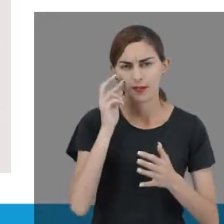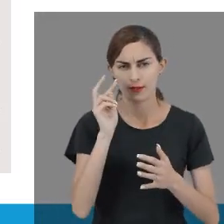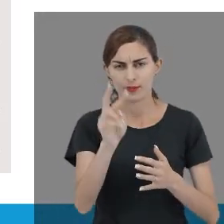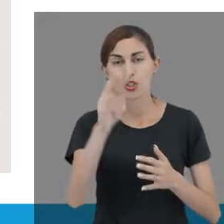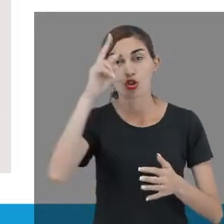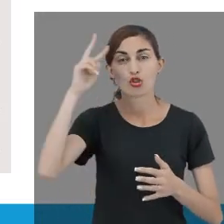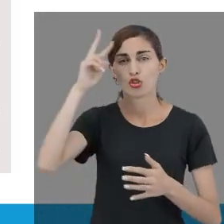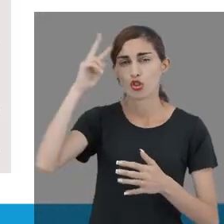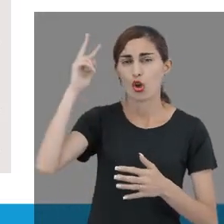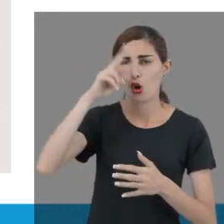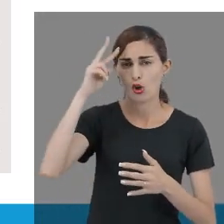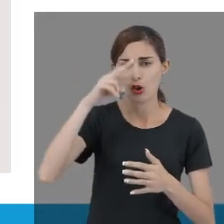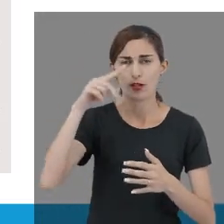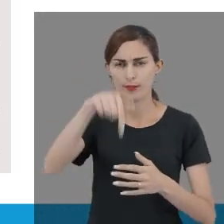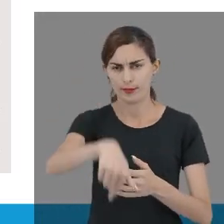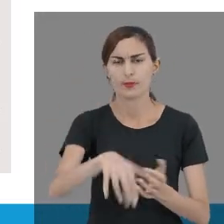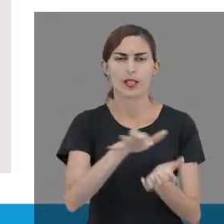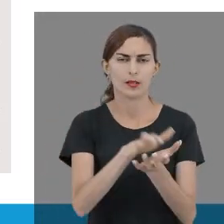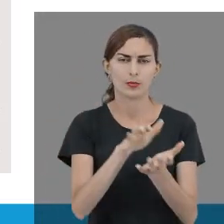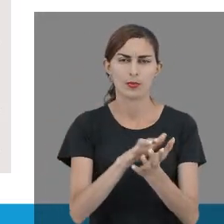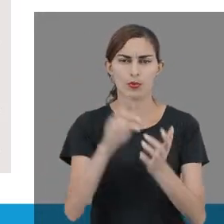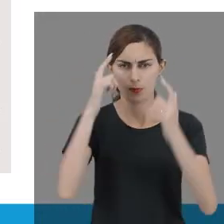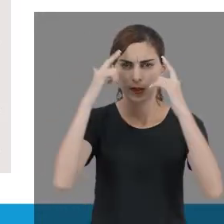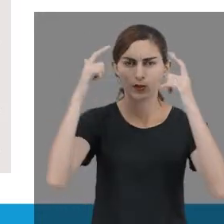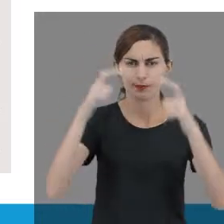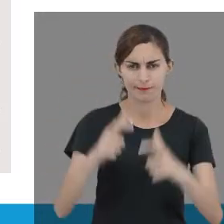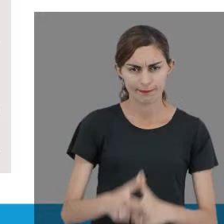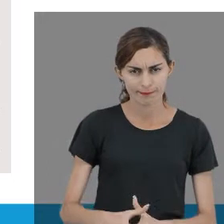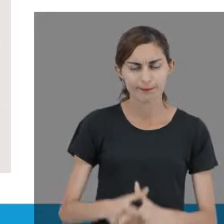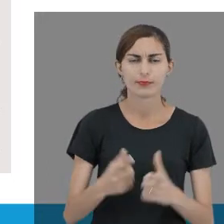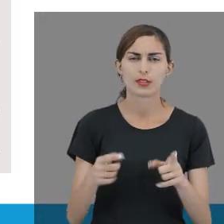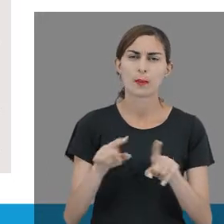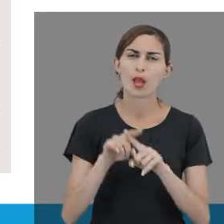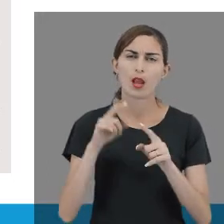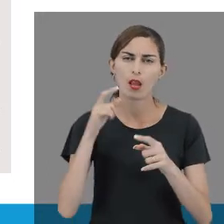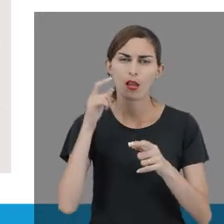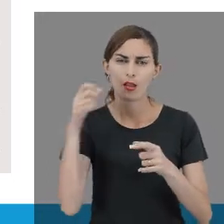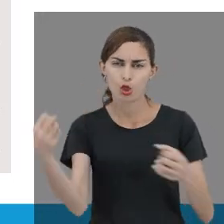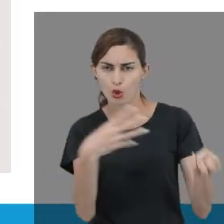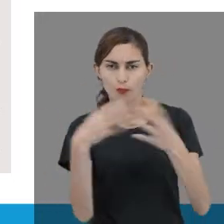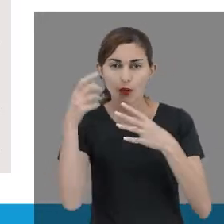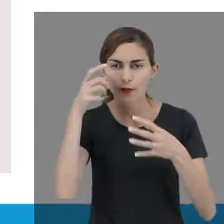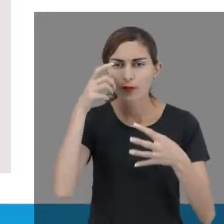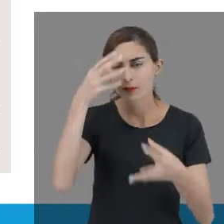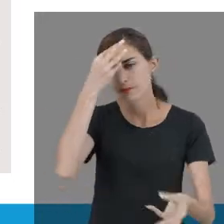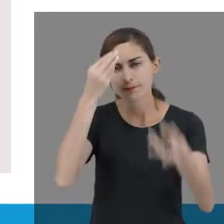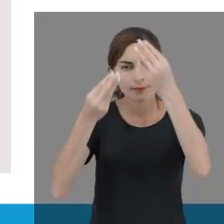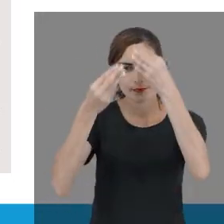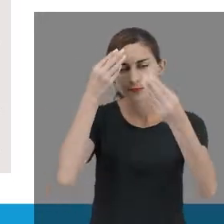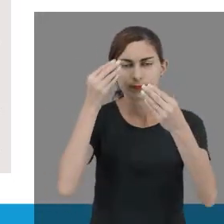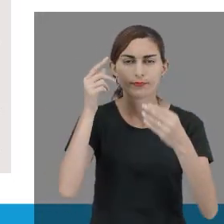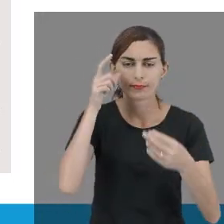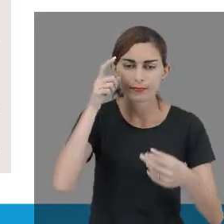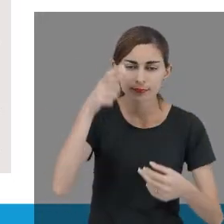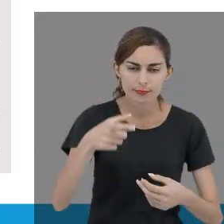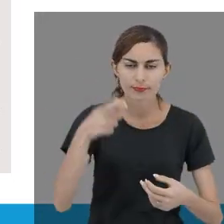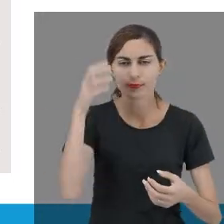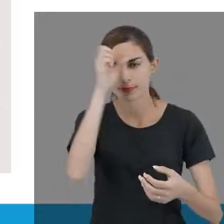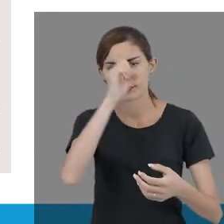guardar a história da microcefalia em Pernambuco ou quem quer se atualizar tecnicamente. Então, está tudo aí disponível, público para todo